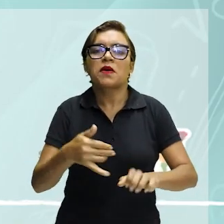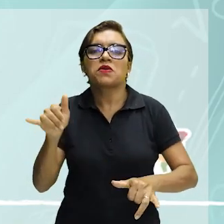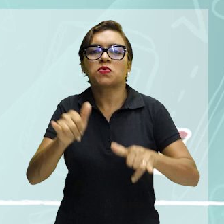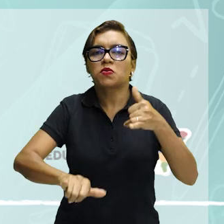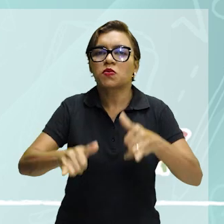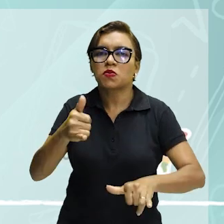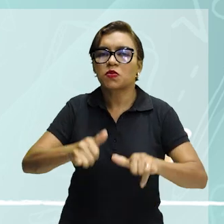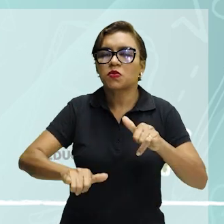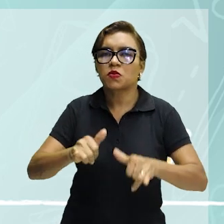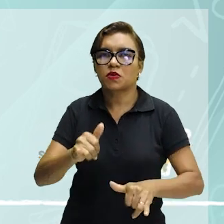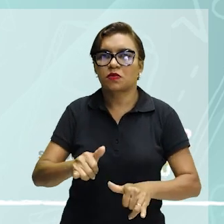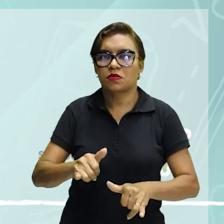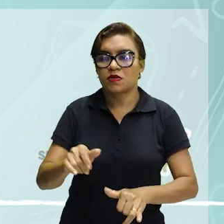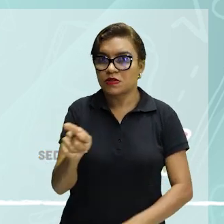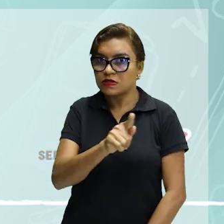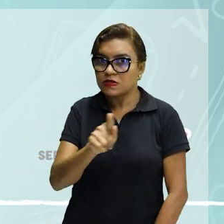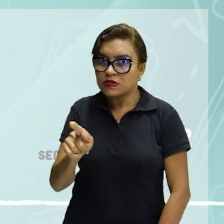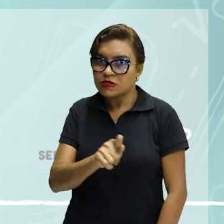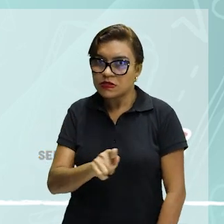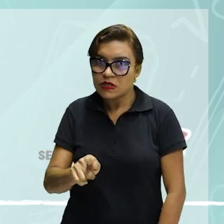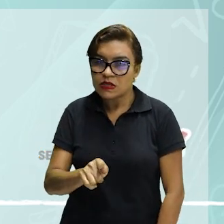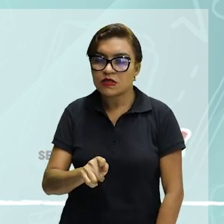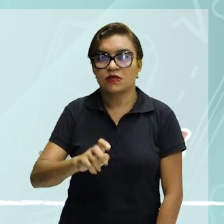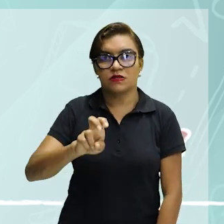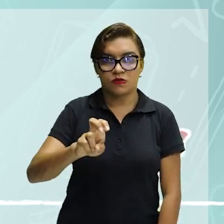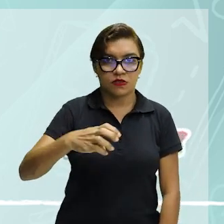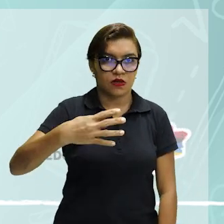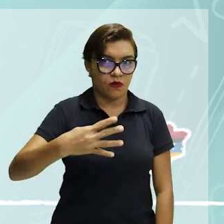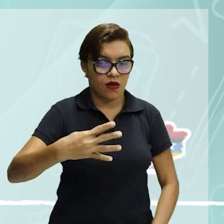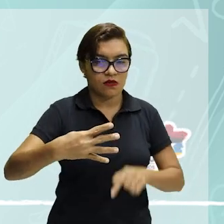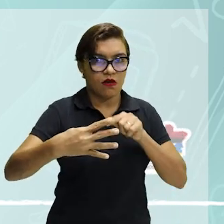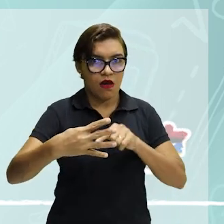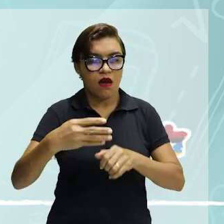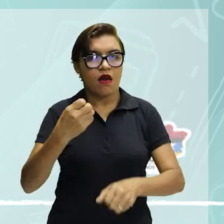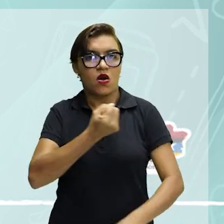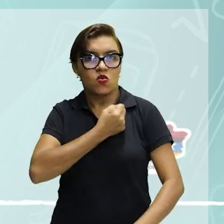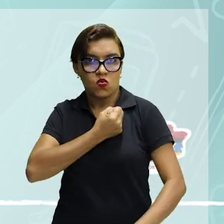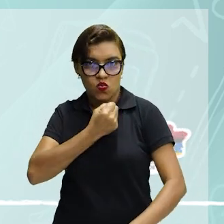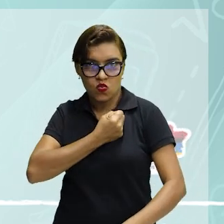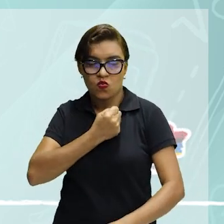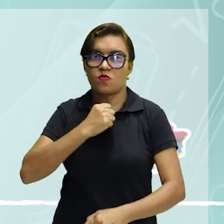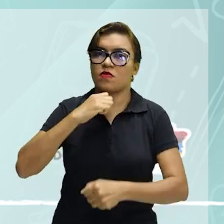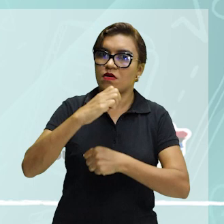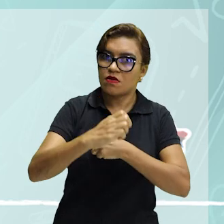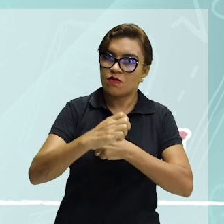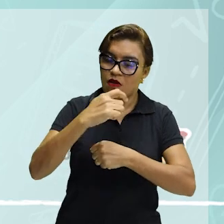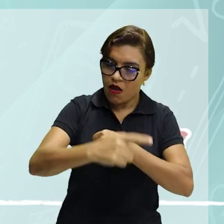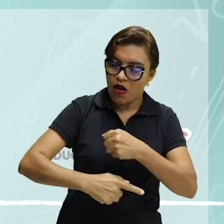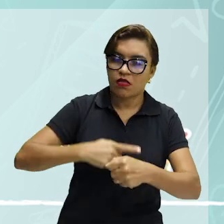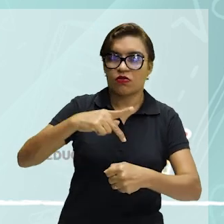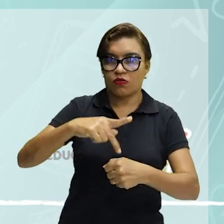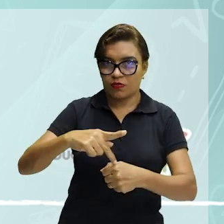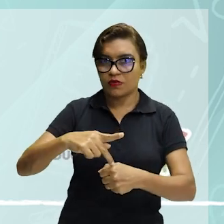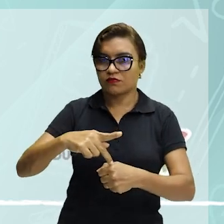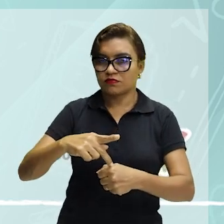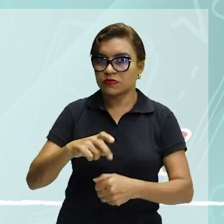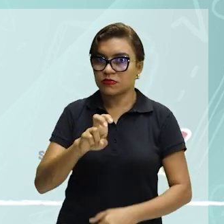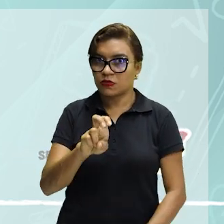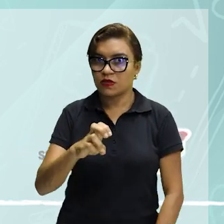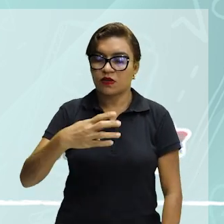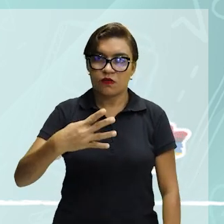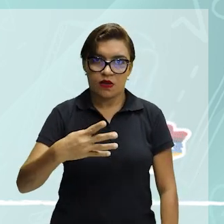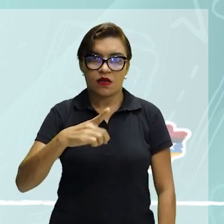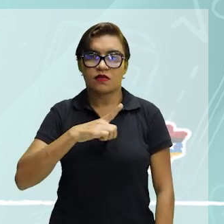com Z54. Z, número atômico. Então, número atômico 54. Possui em sua camada